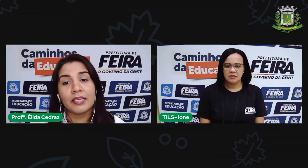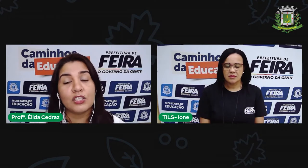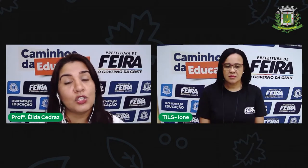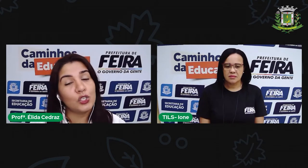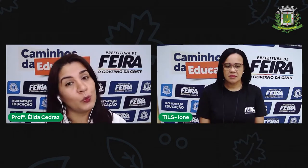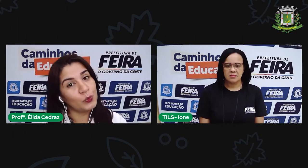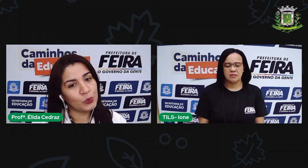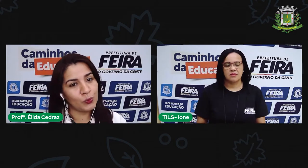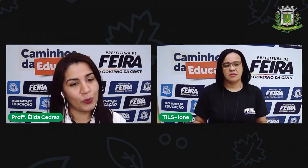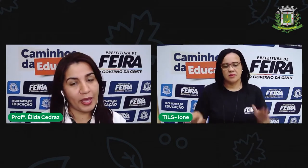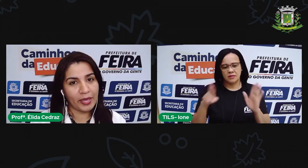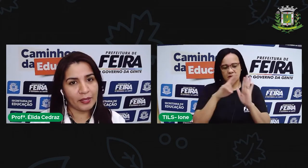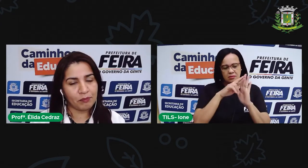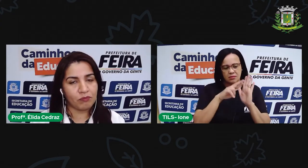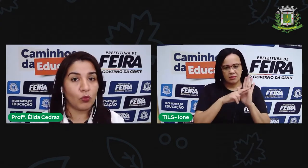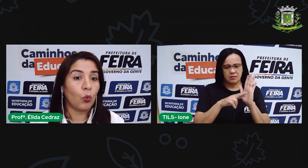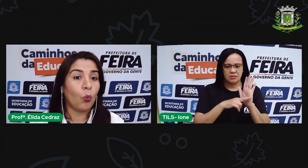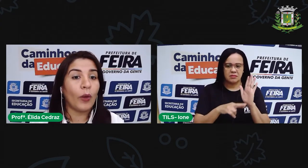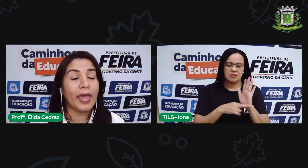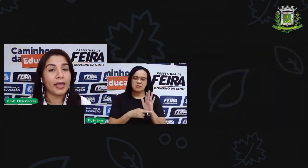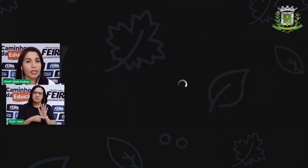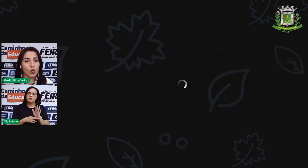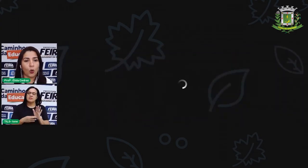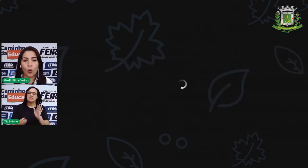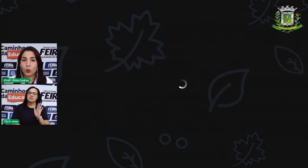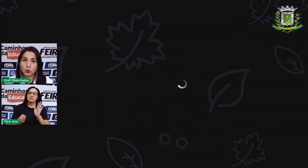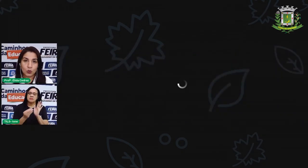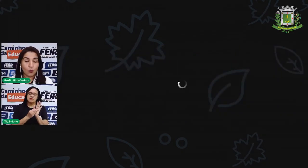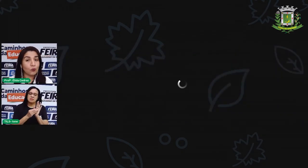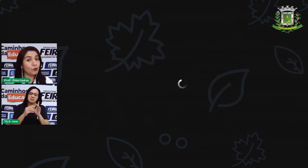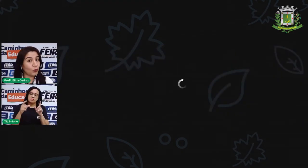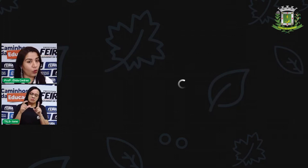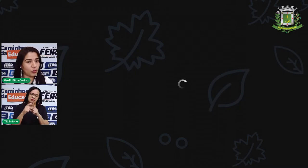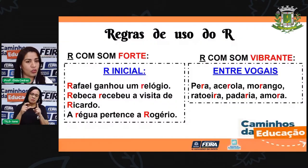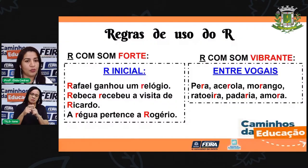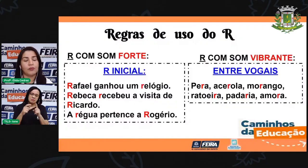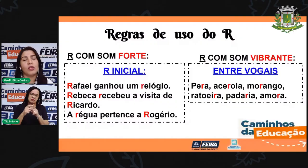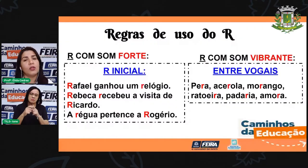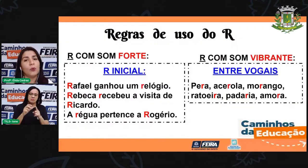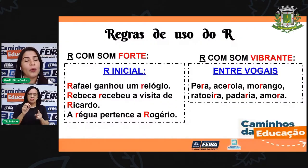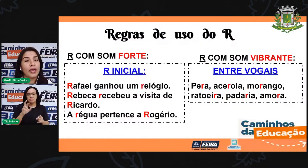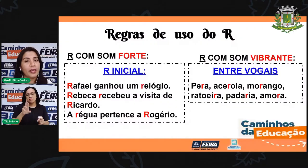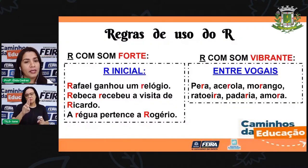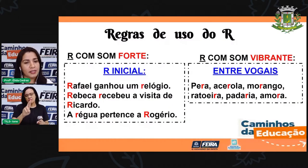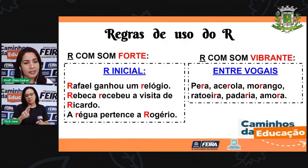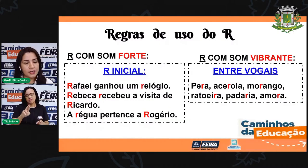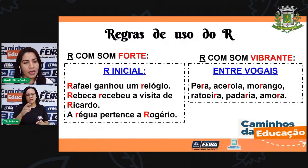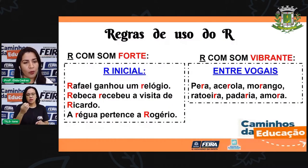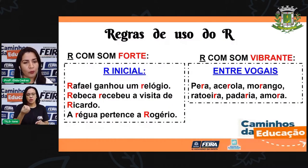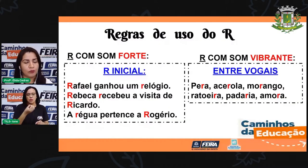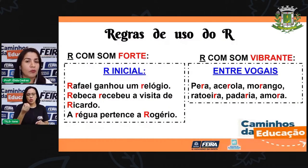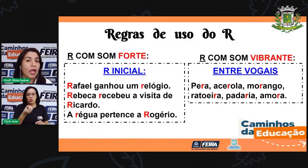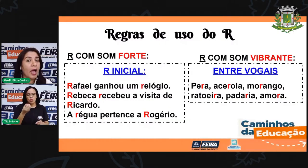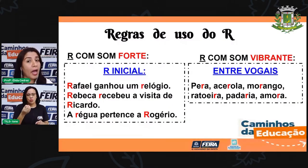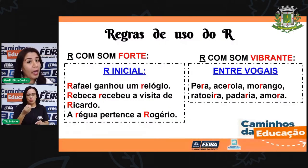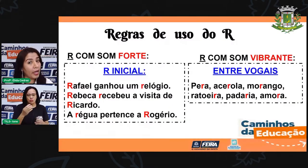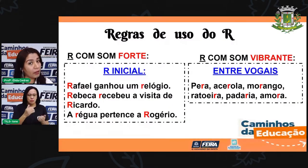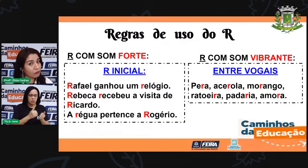As regras de uso do R. O R com som forte. O R inicial.